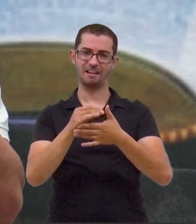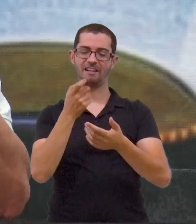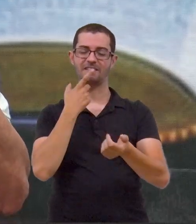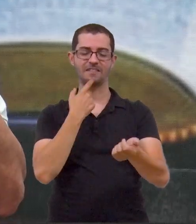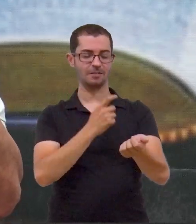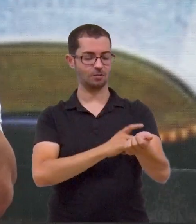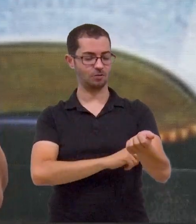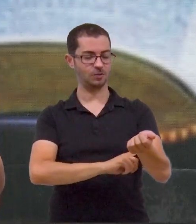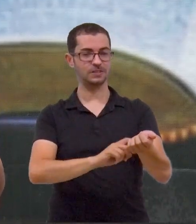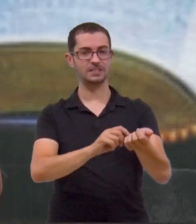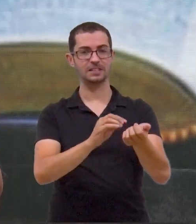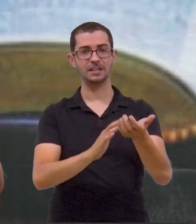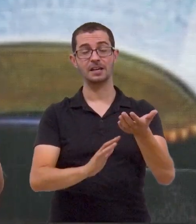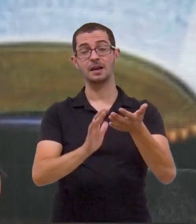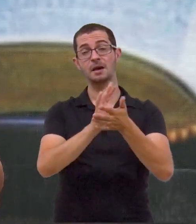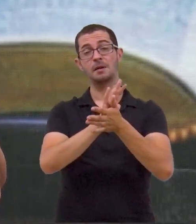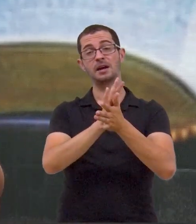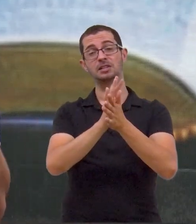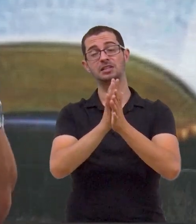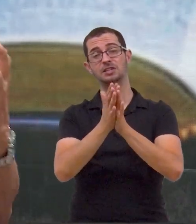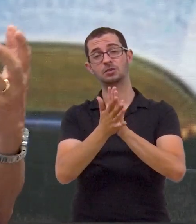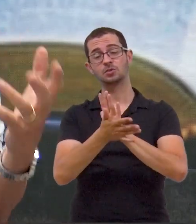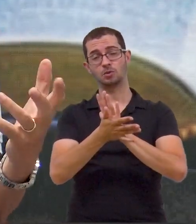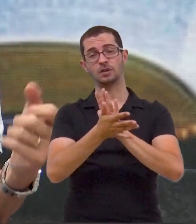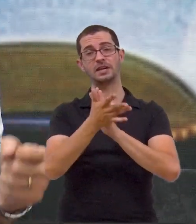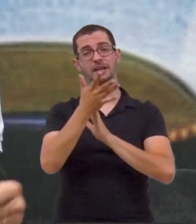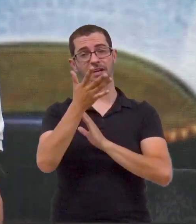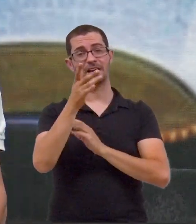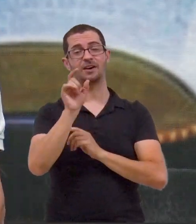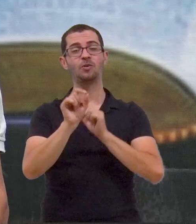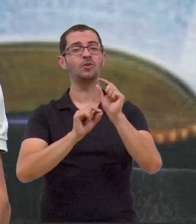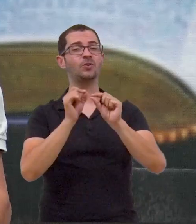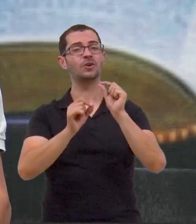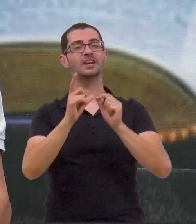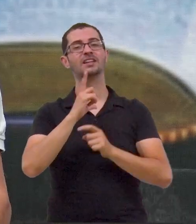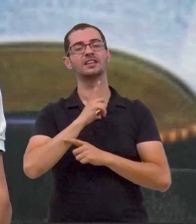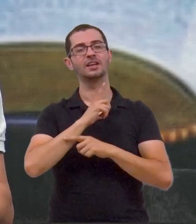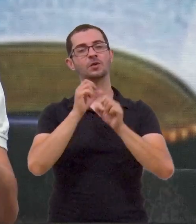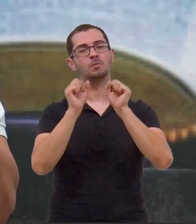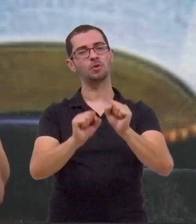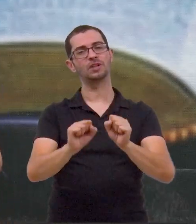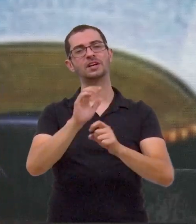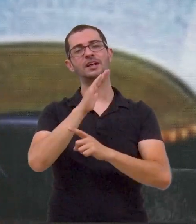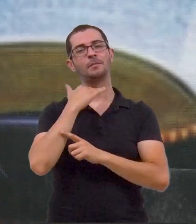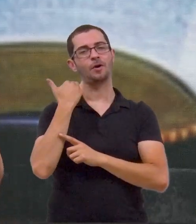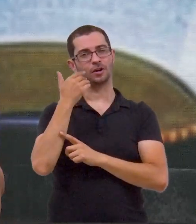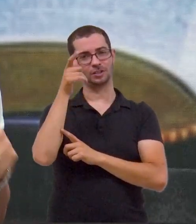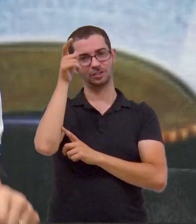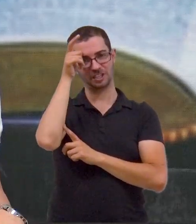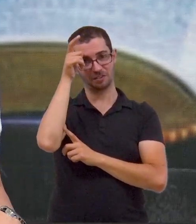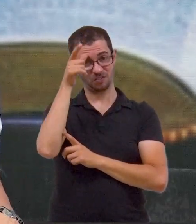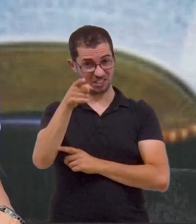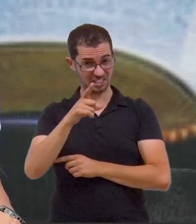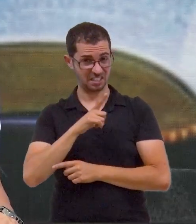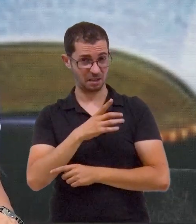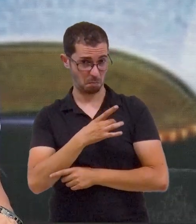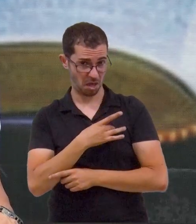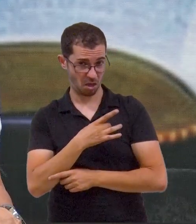para destruir-se aquele que tem o poder da morte, a saber, o diabo. Você que tem medo da